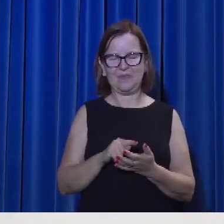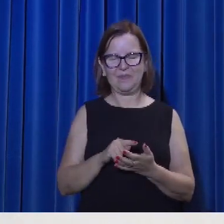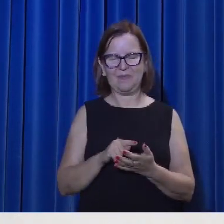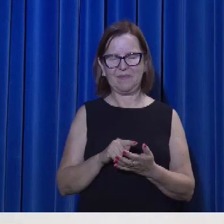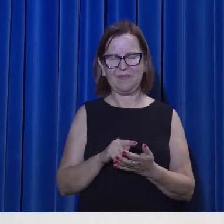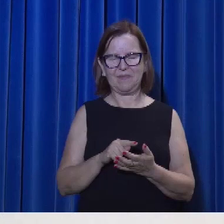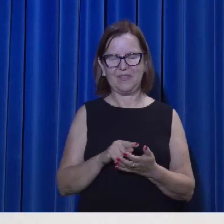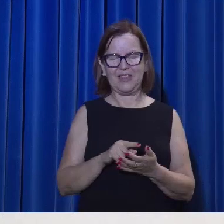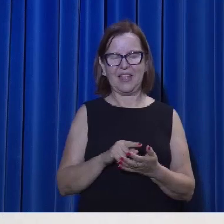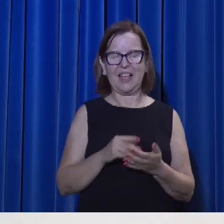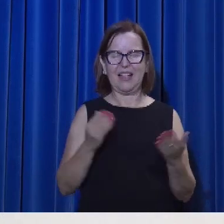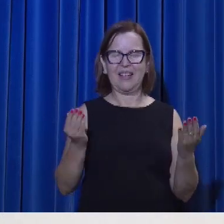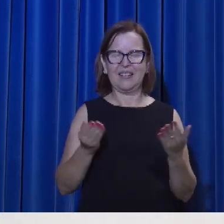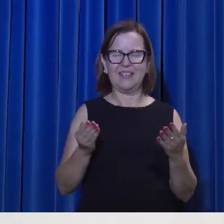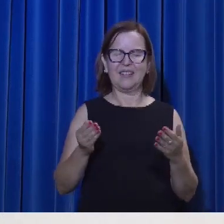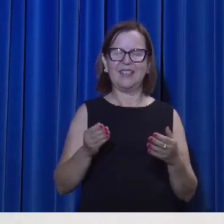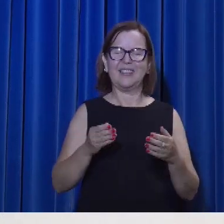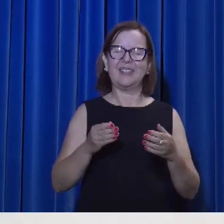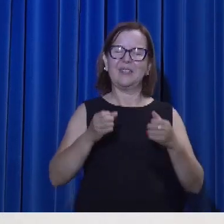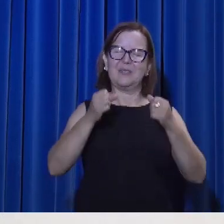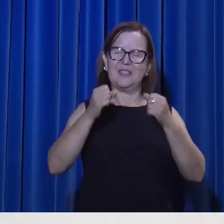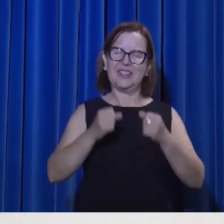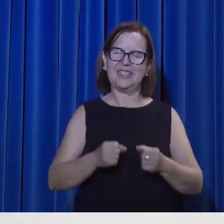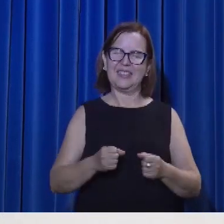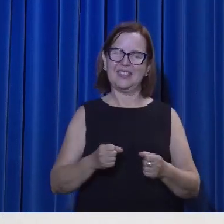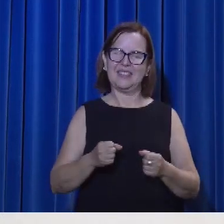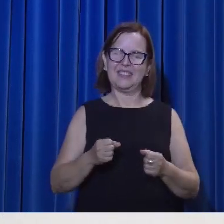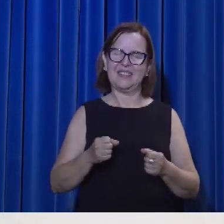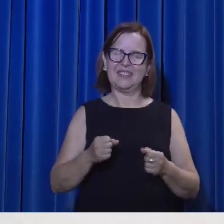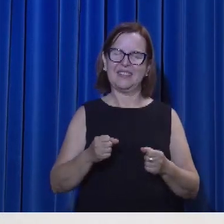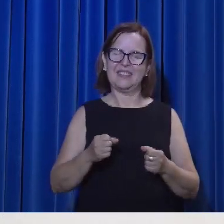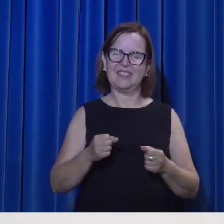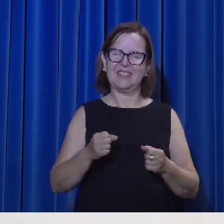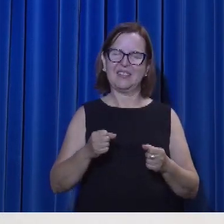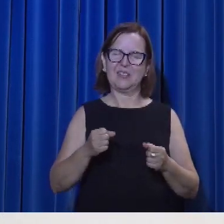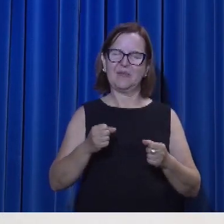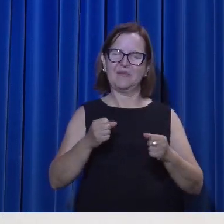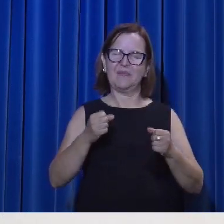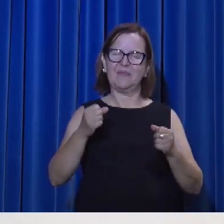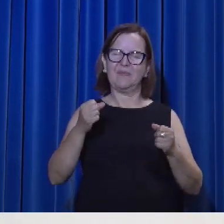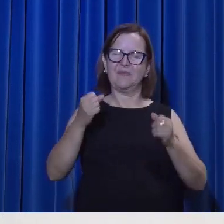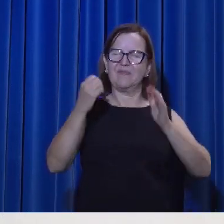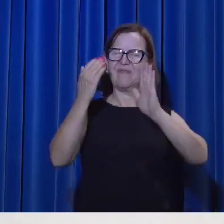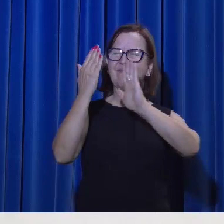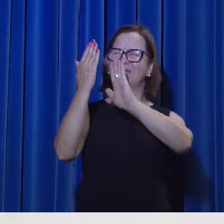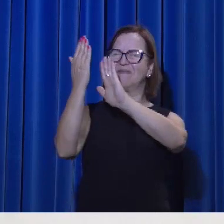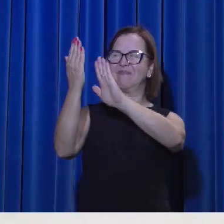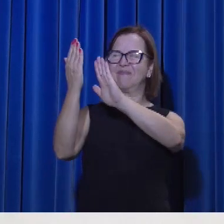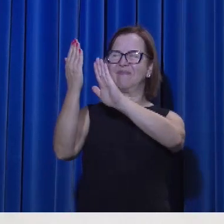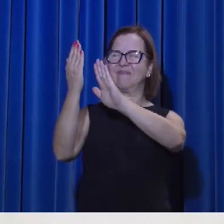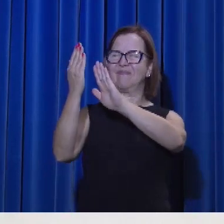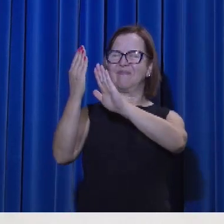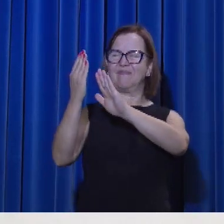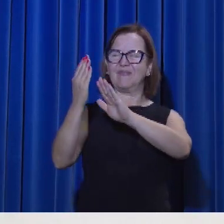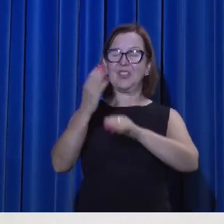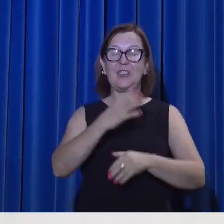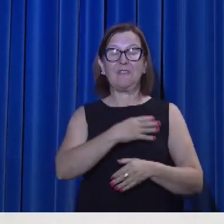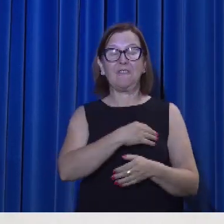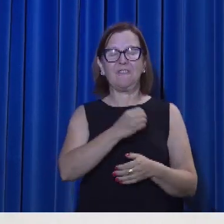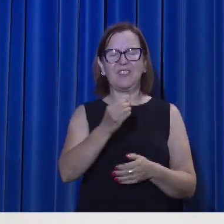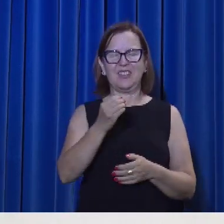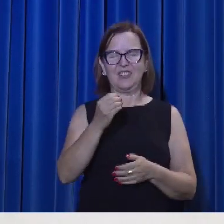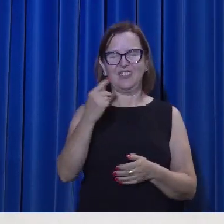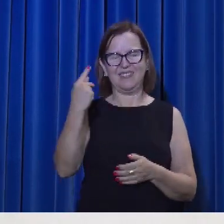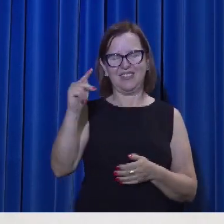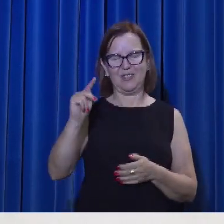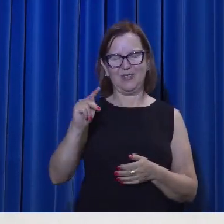Nós hoje podemos nos achegar diante de Ti na condição de filhos. O que nós